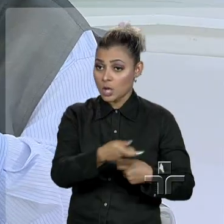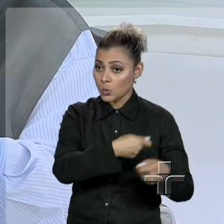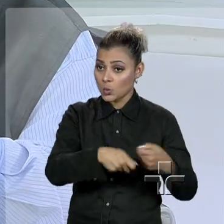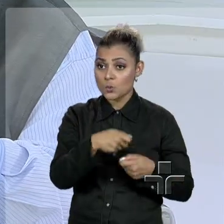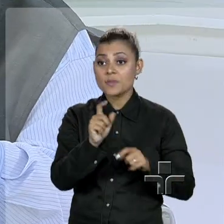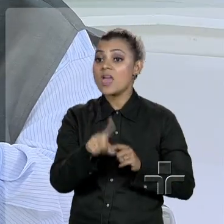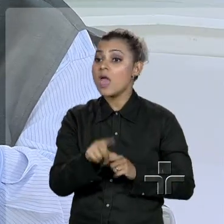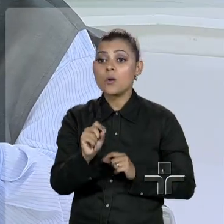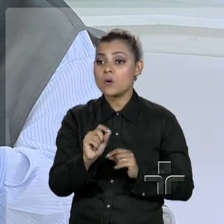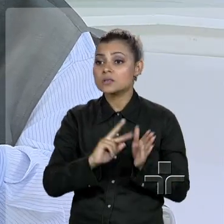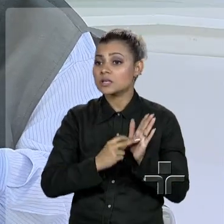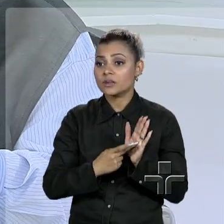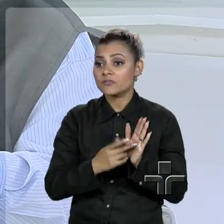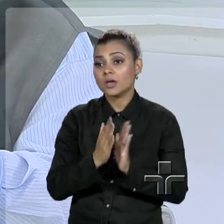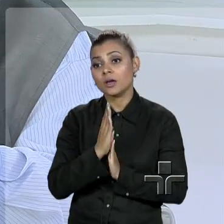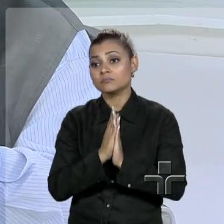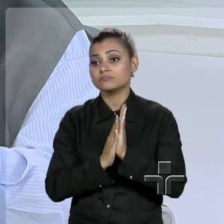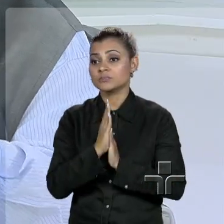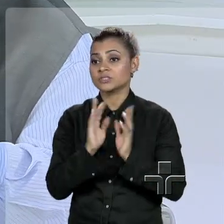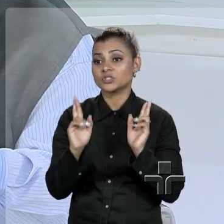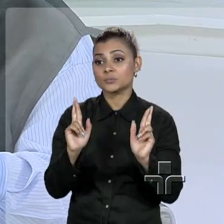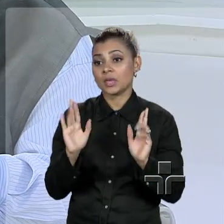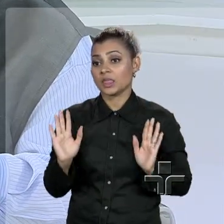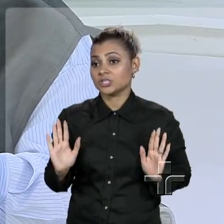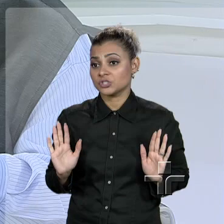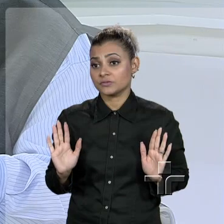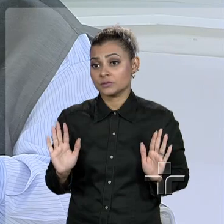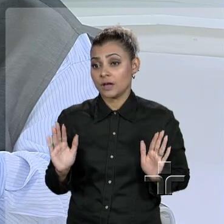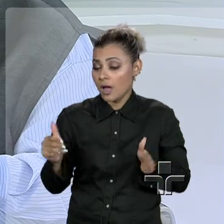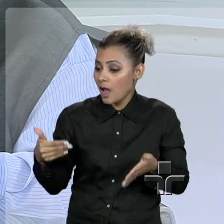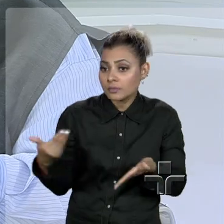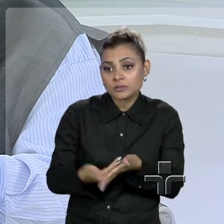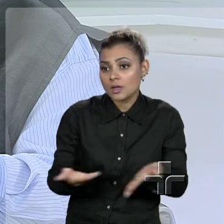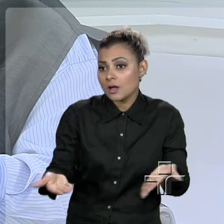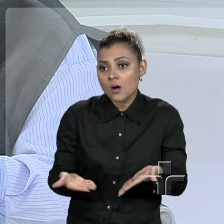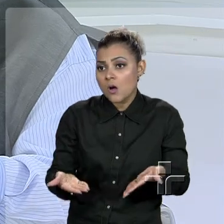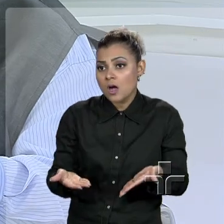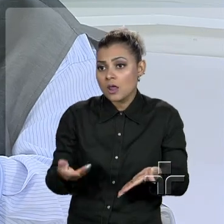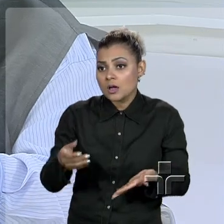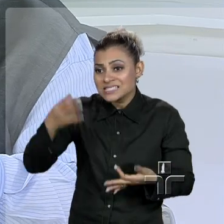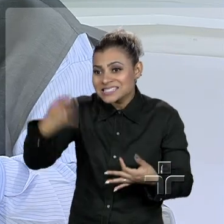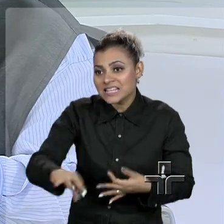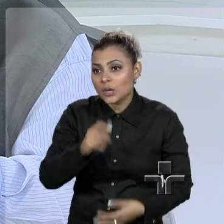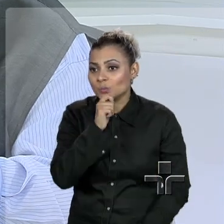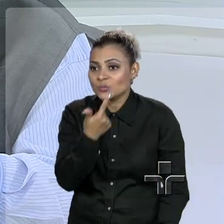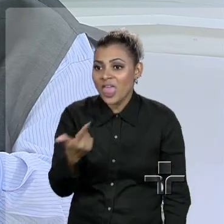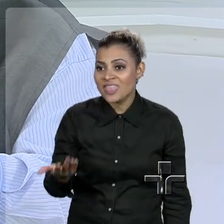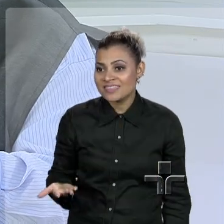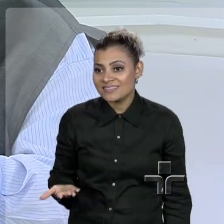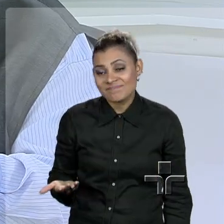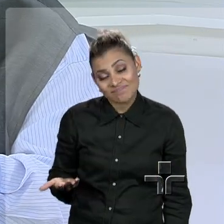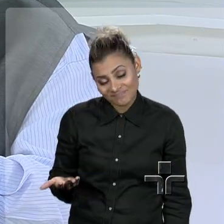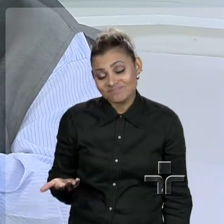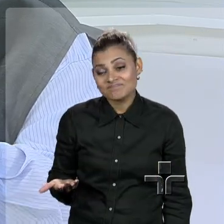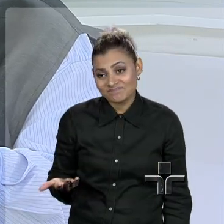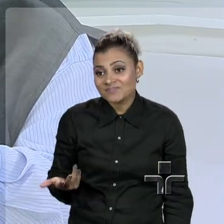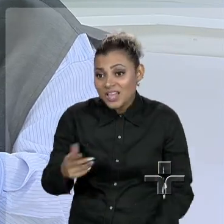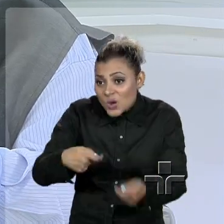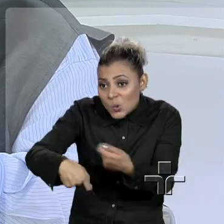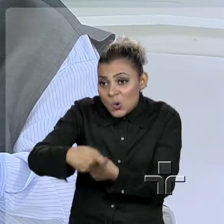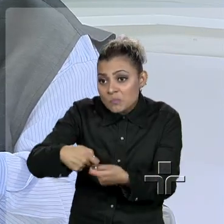expectativa, que até agora não foi confirmada. até agora ela tem sofrido